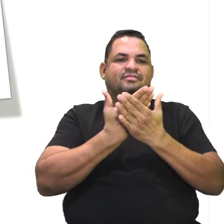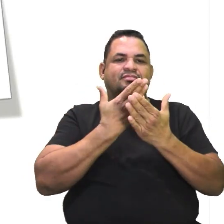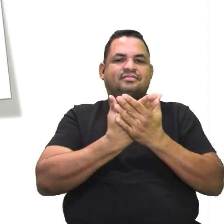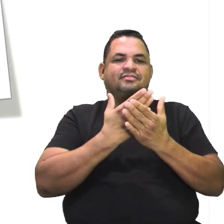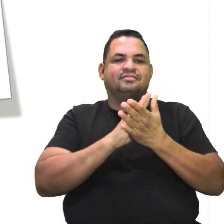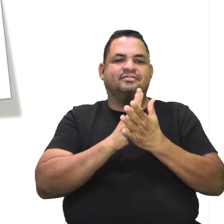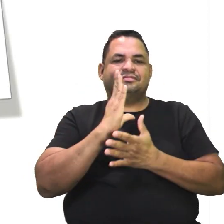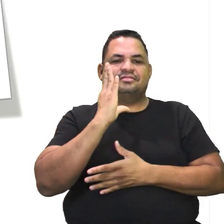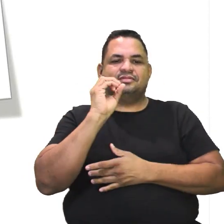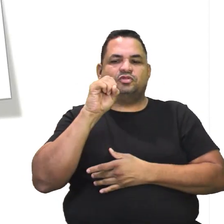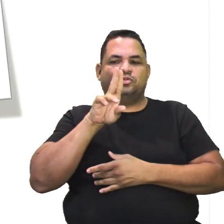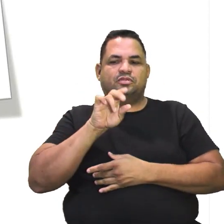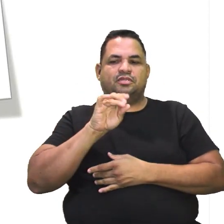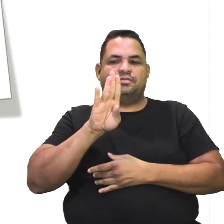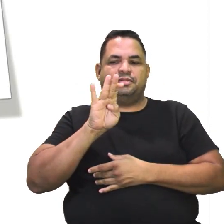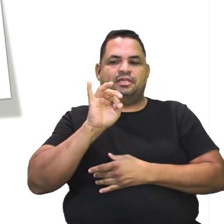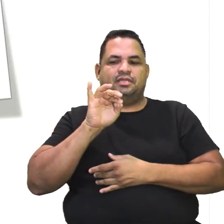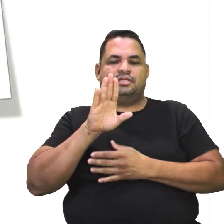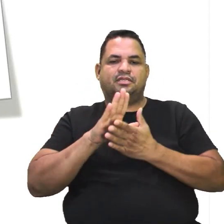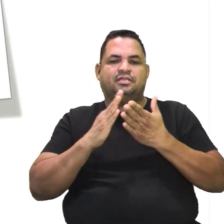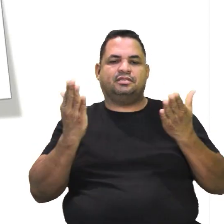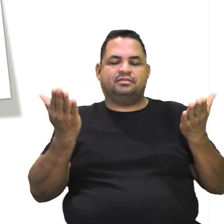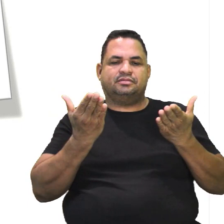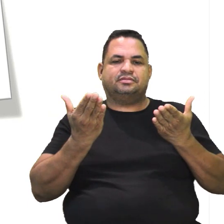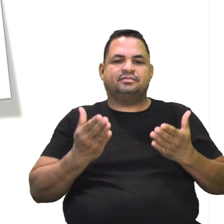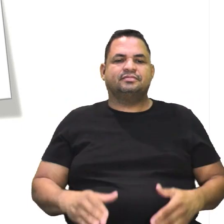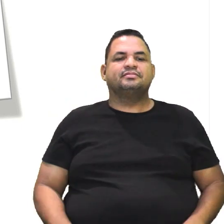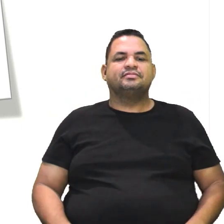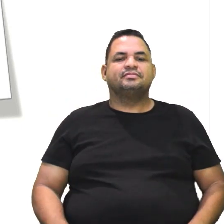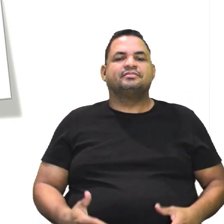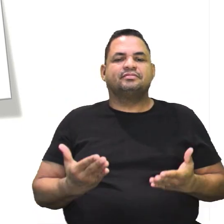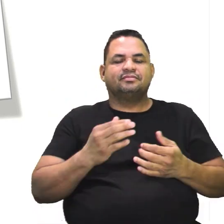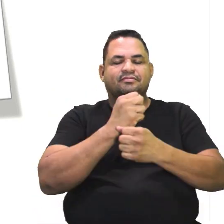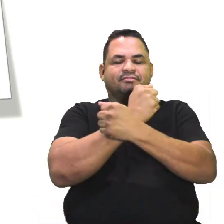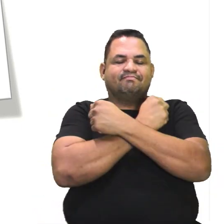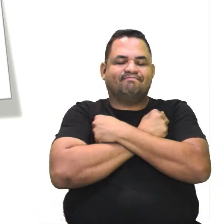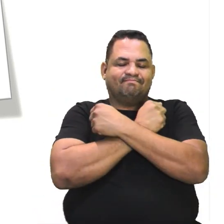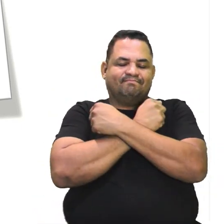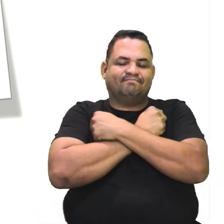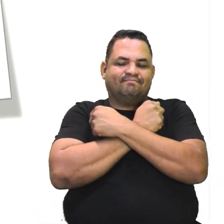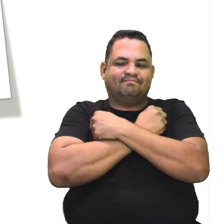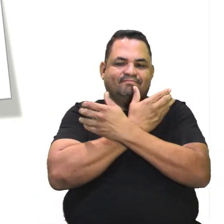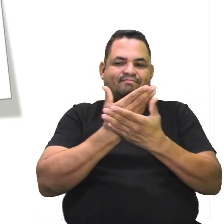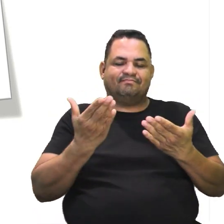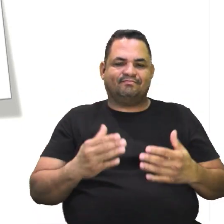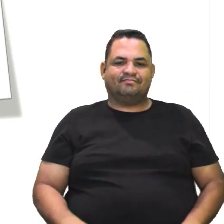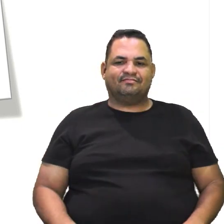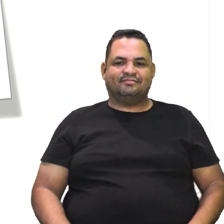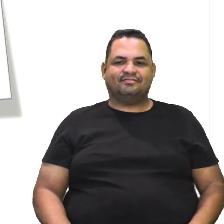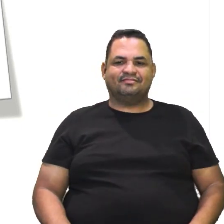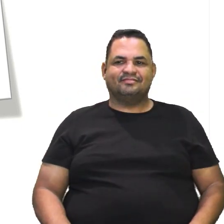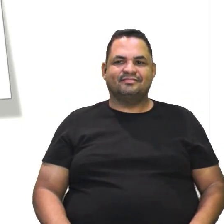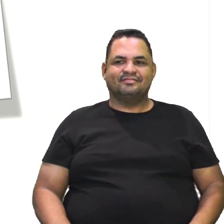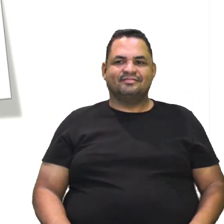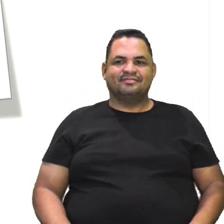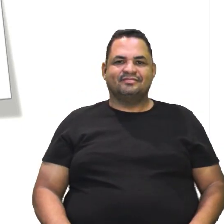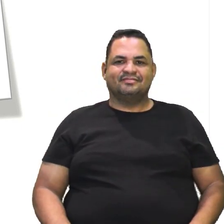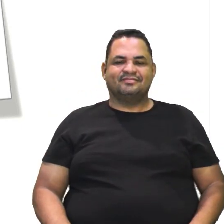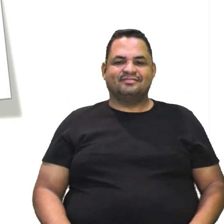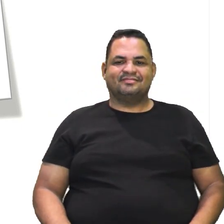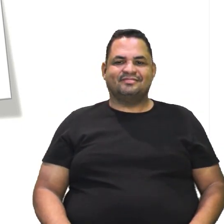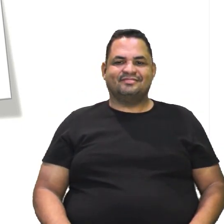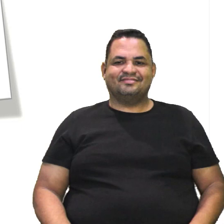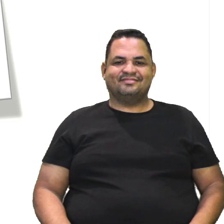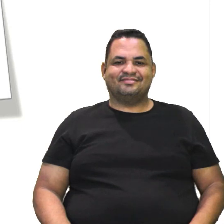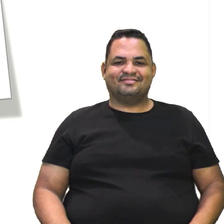Dona Benta. Oi, gente, Escola Dona Benta, aquele abraço, né? Você pichou o muro da Escola Dona Benta.